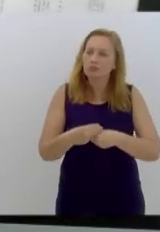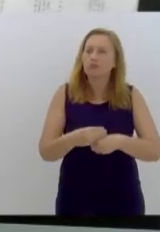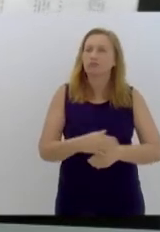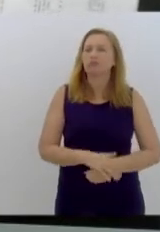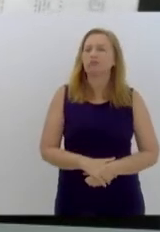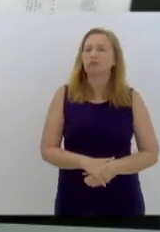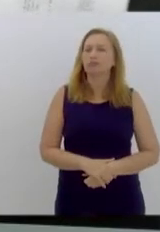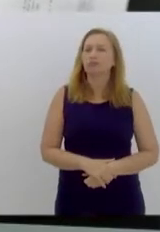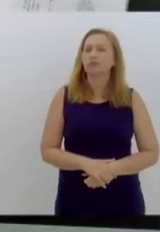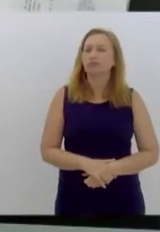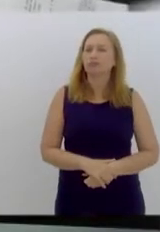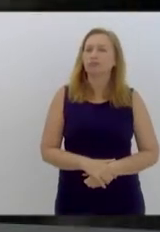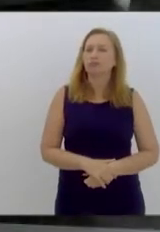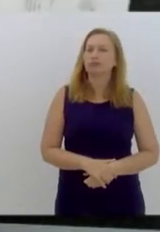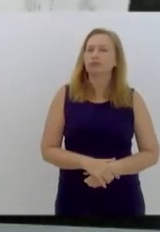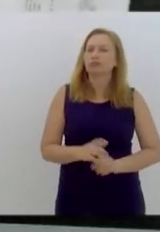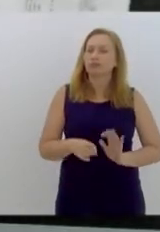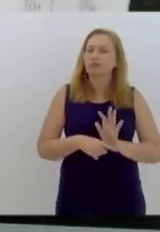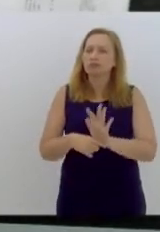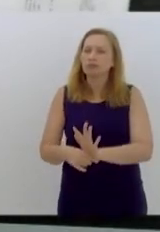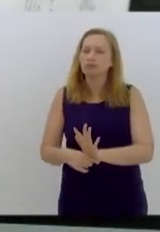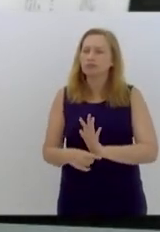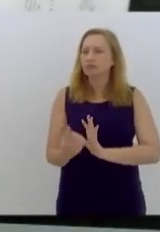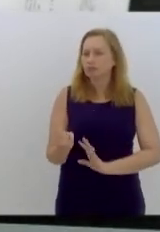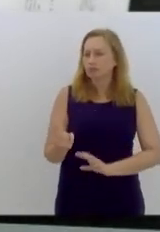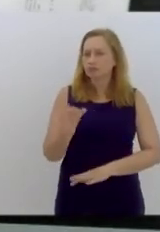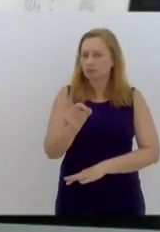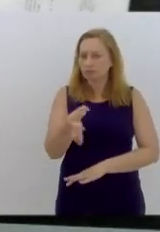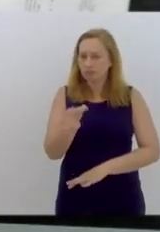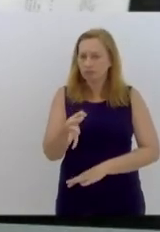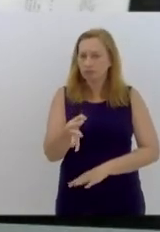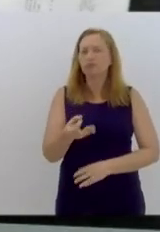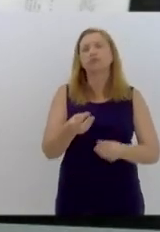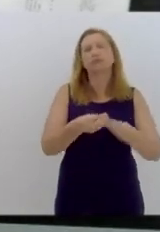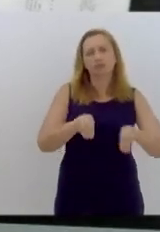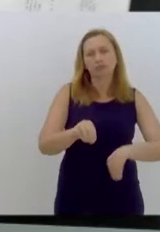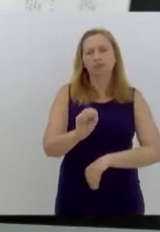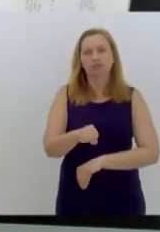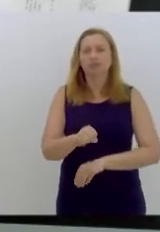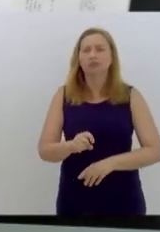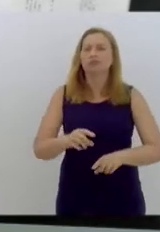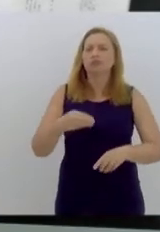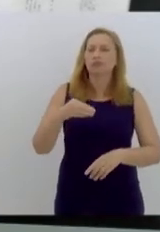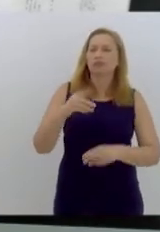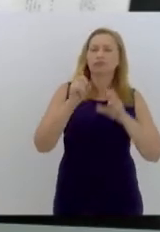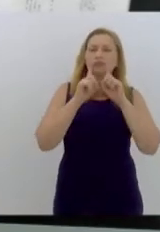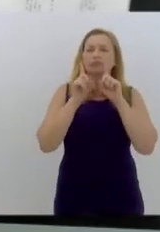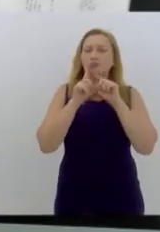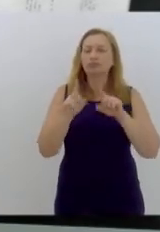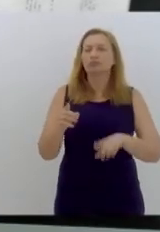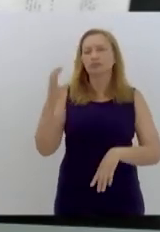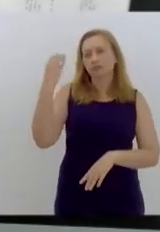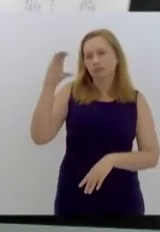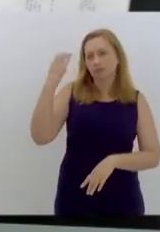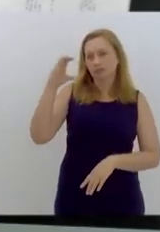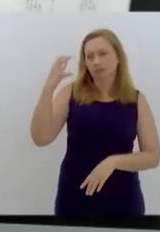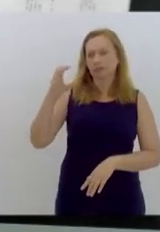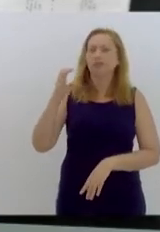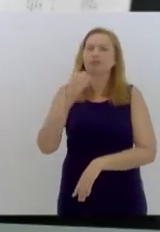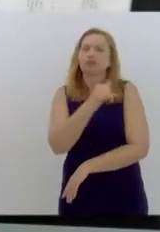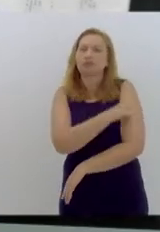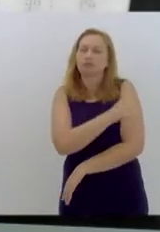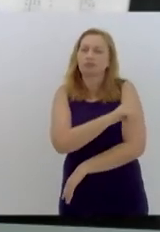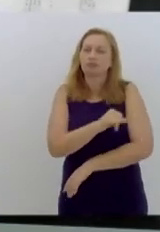que contribuem com valor adicionado. São prejudicados Maricá, Niterói, Rio de